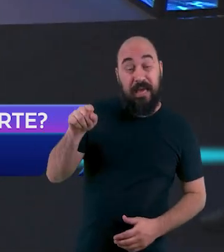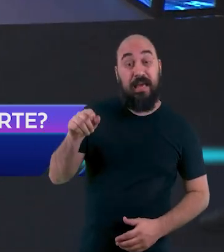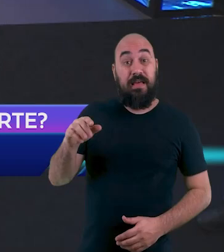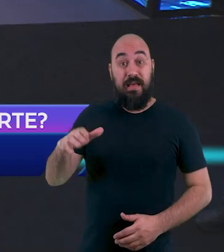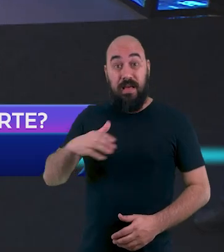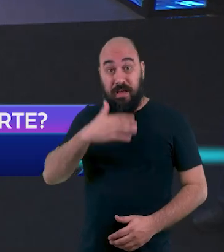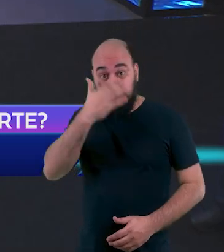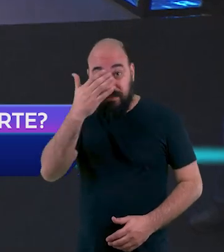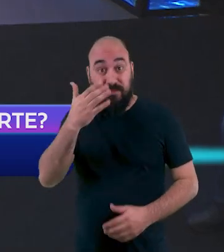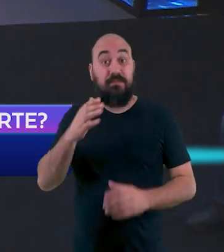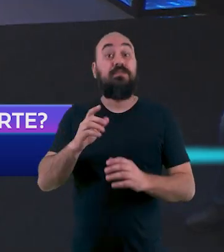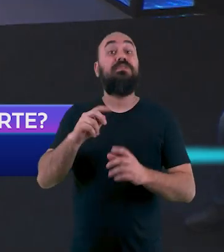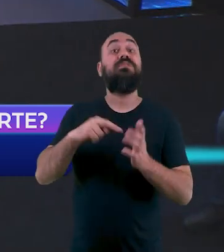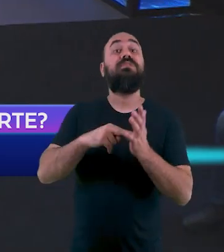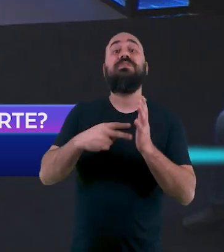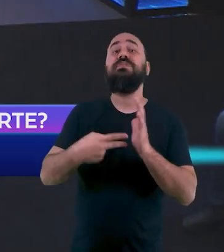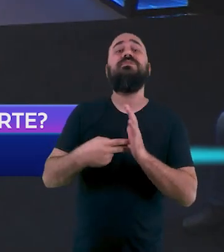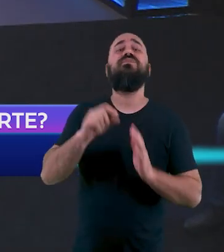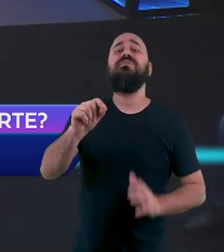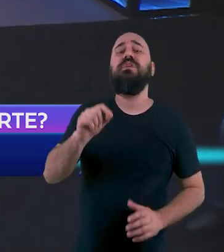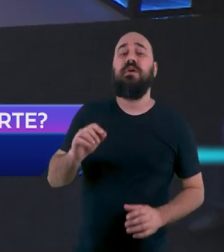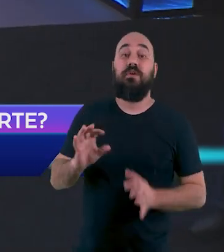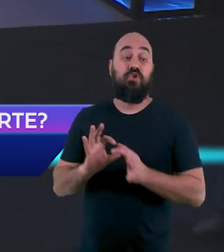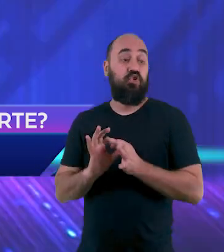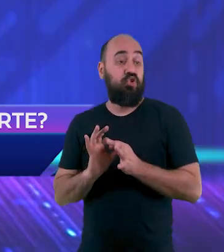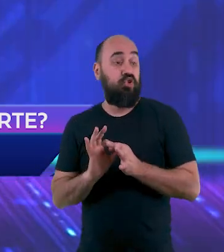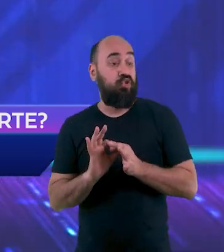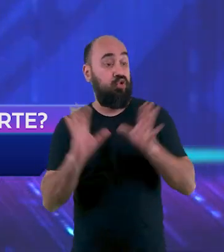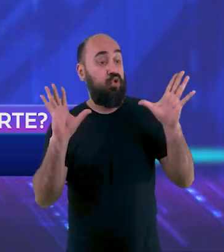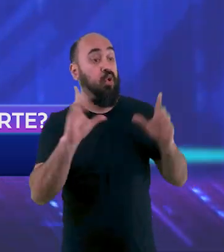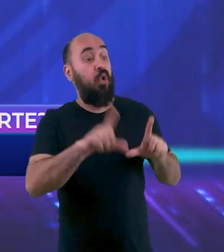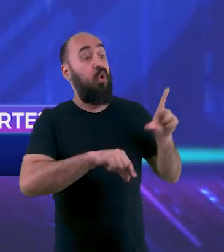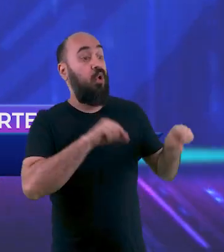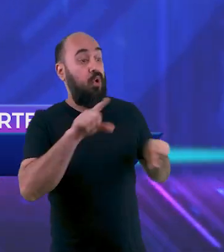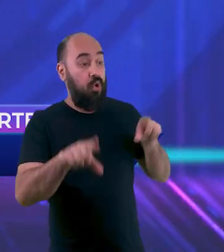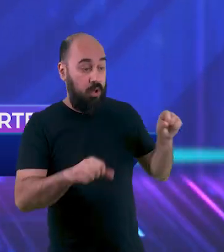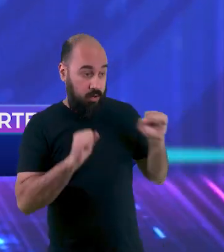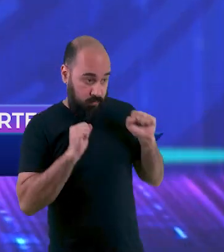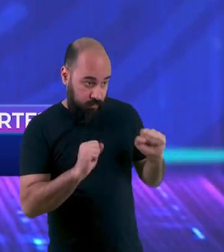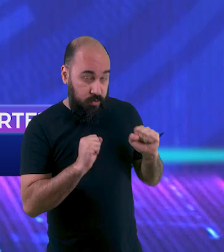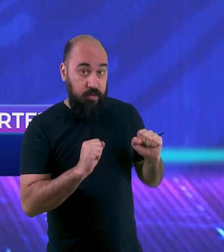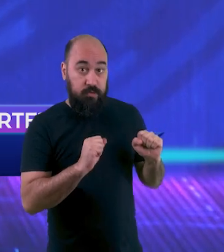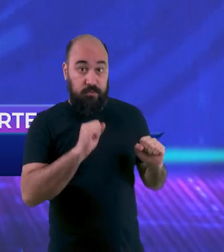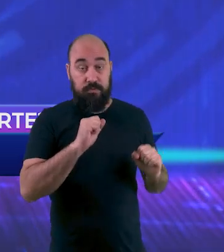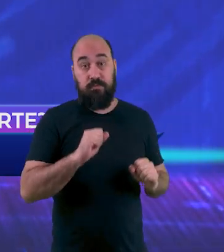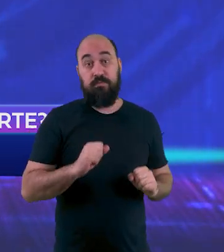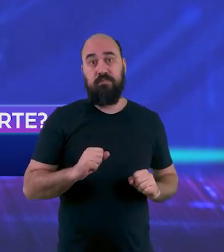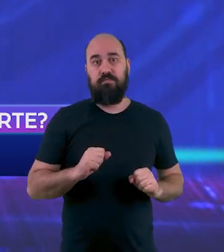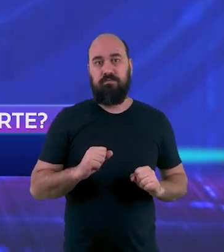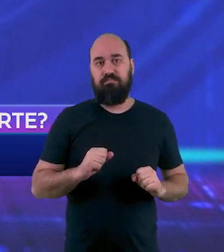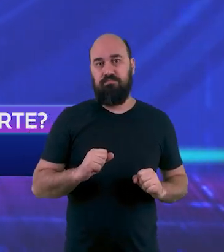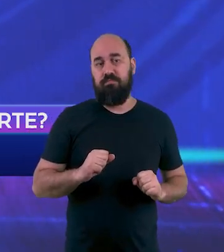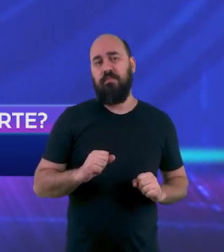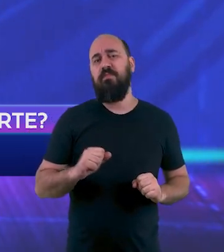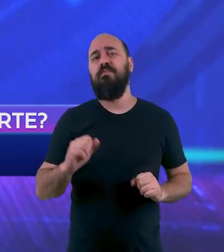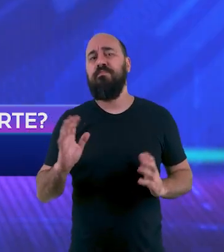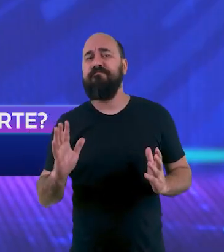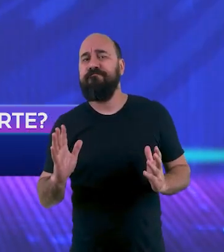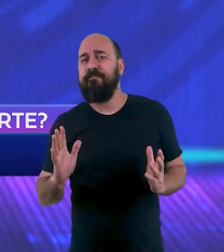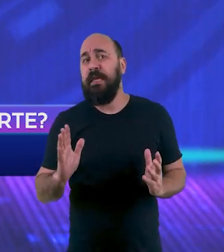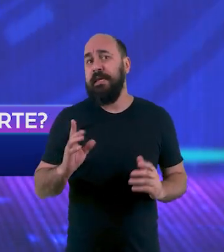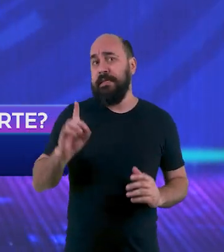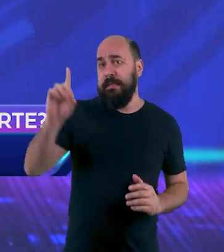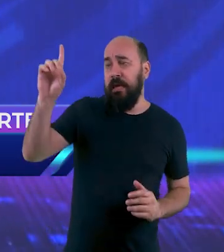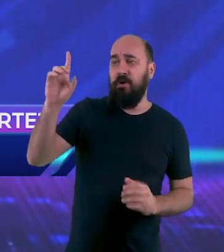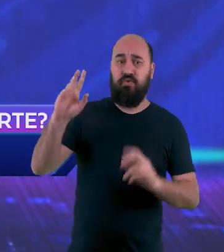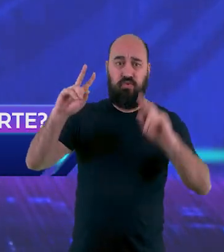representava a liberdade de escolha que Deus deu para os seres humanos. Deus nunca criou o ser humano sem